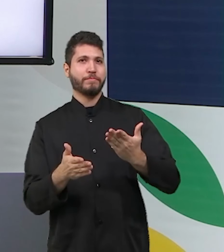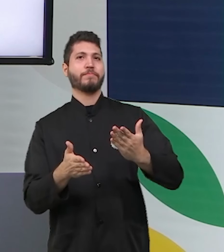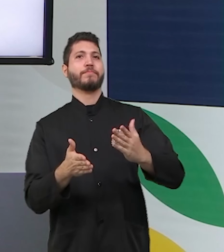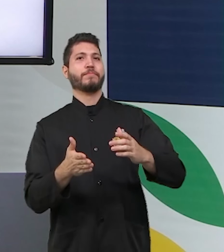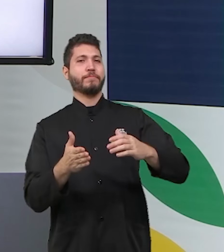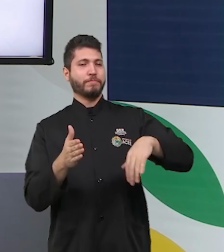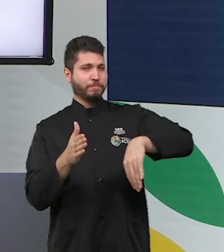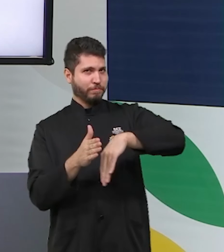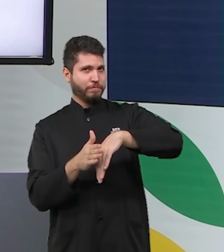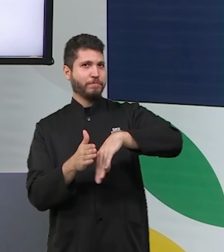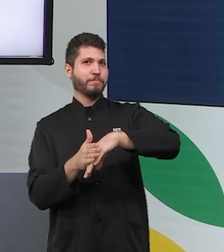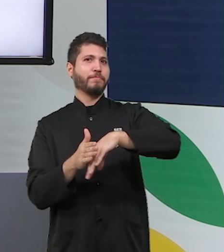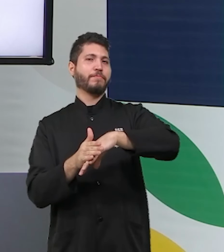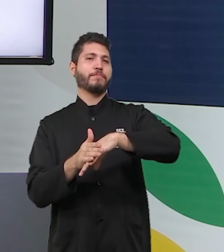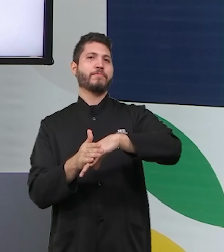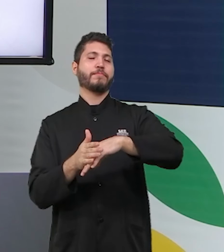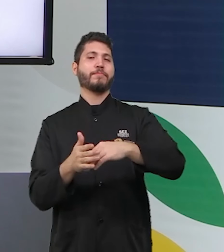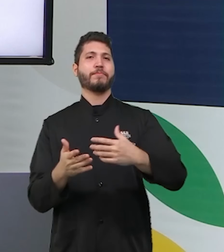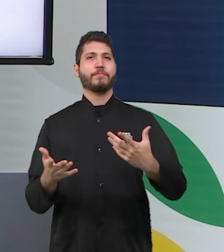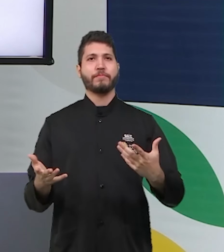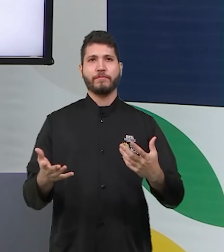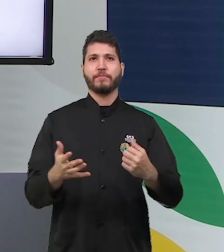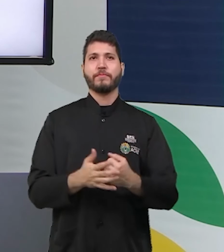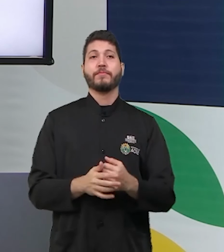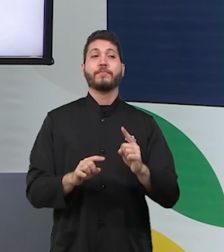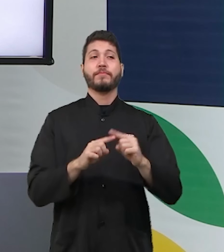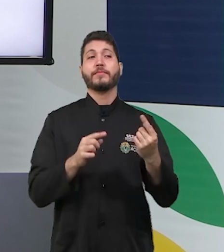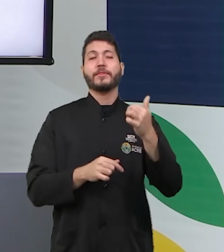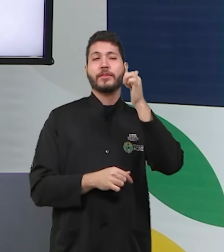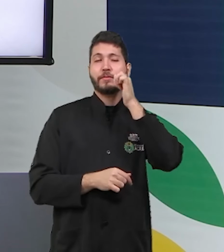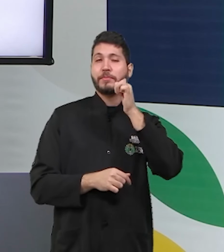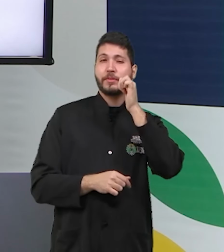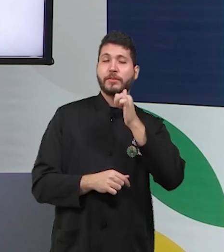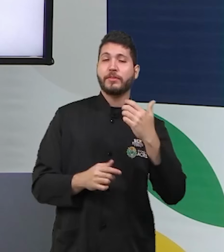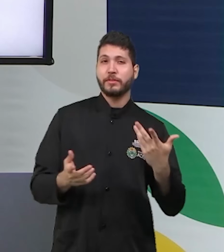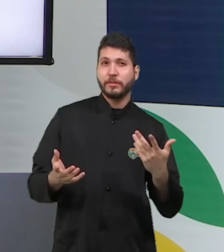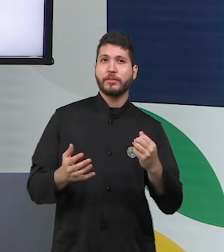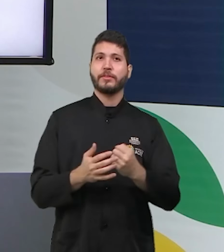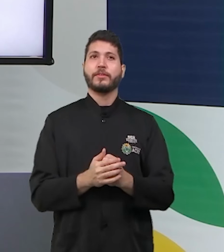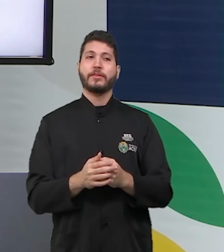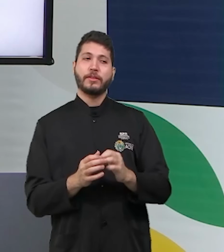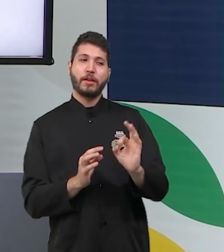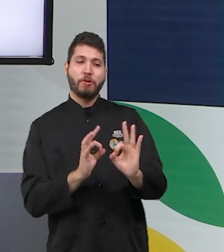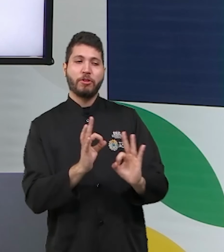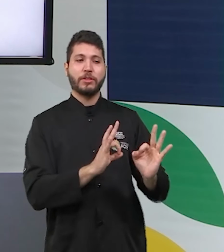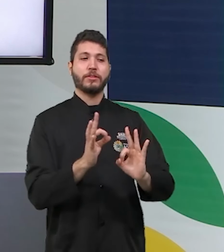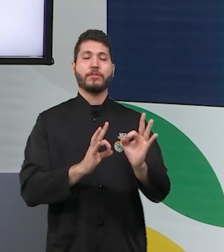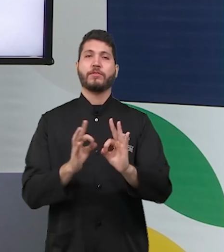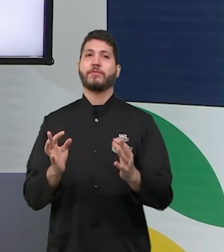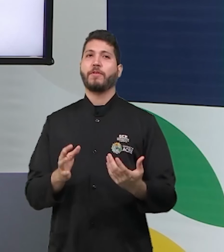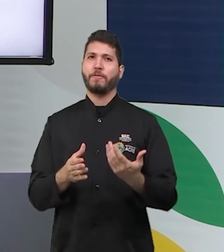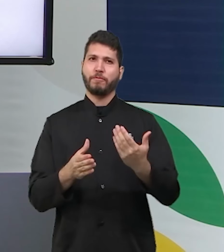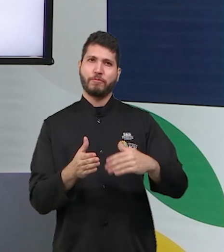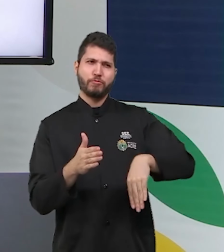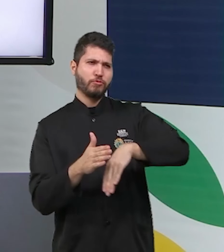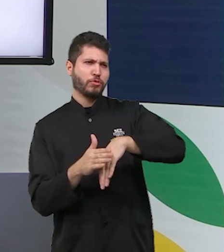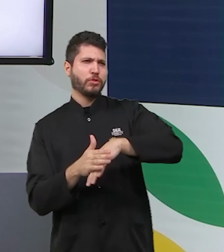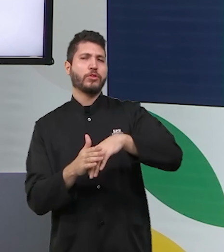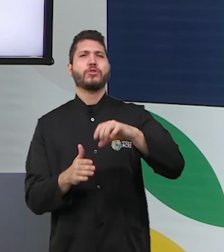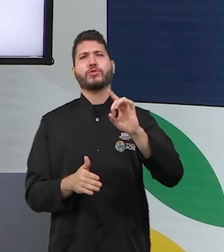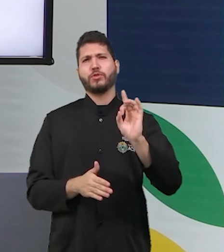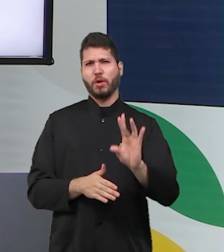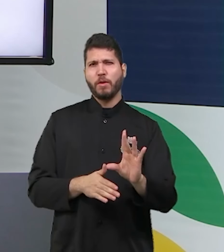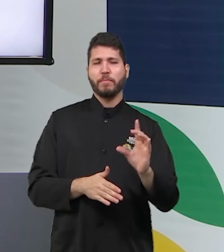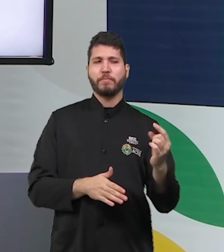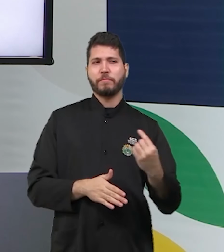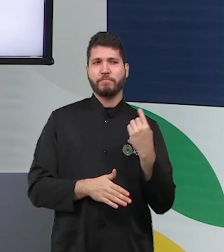em relação a isso, né? Como que a gente pode dividir, por exemplo, a quadra na hora dessas práticas? Não colocar só o futebol como algo super valorizado,